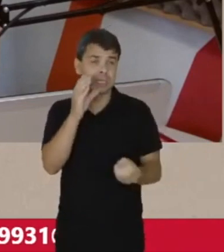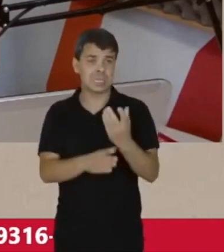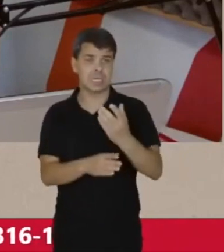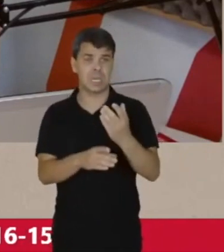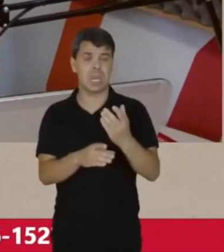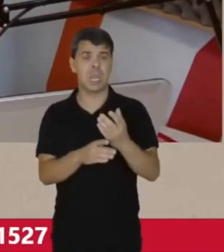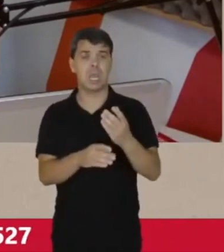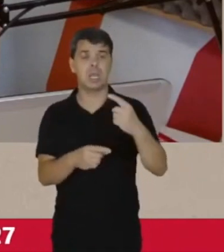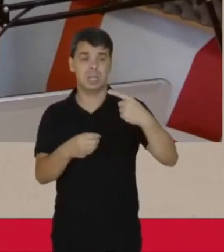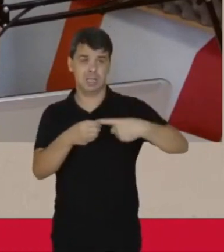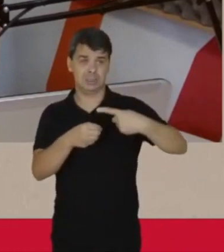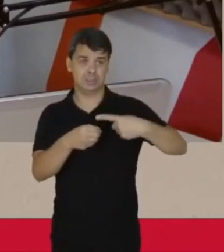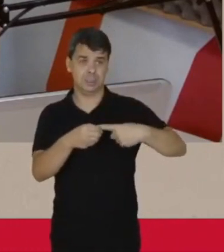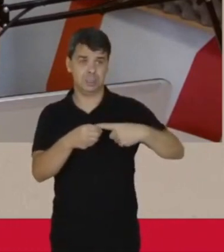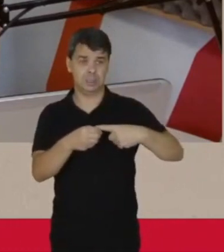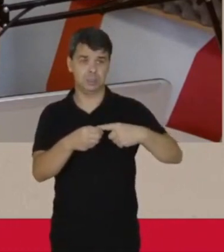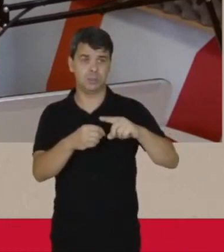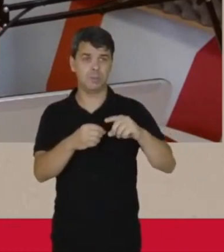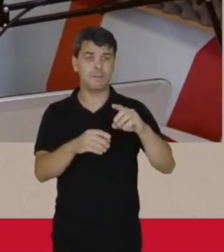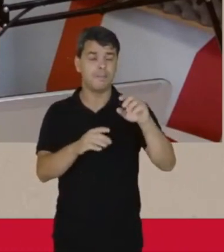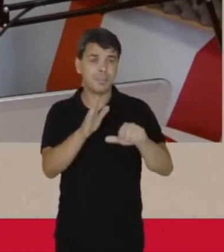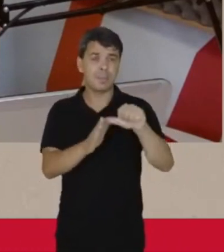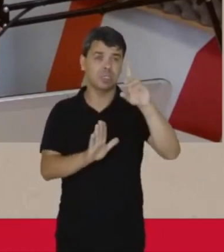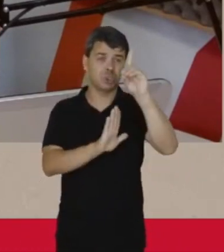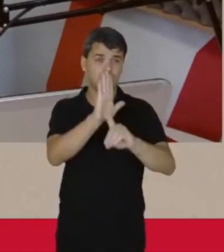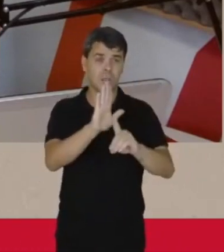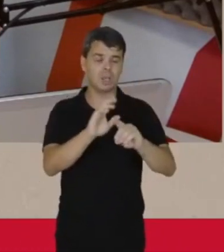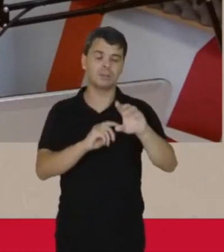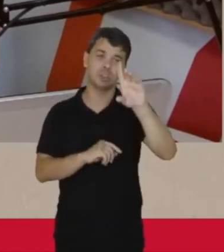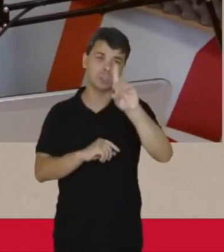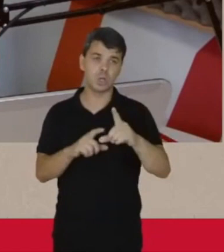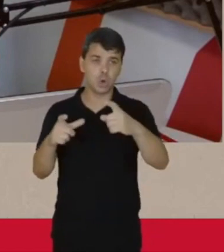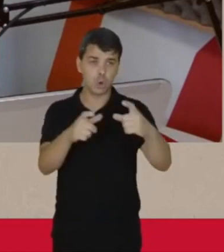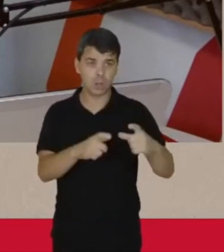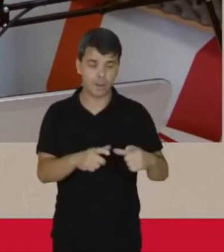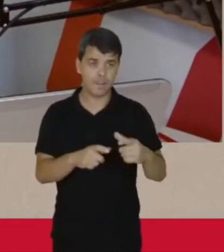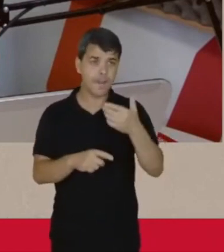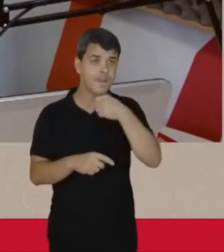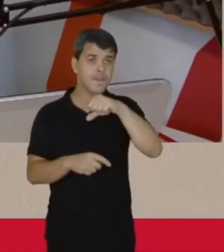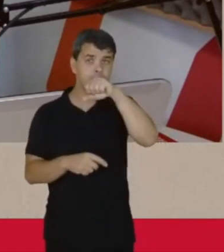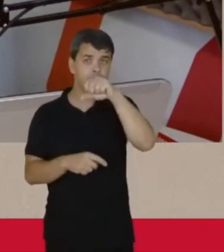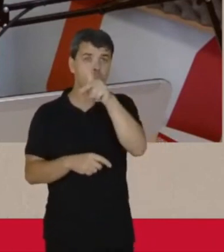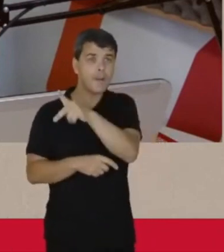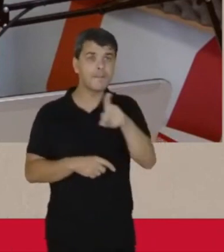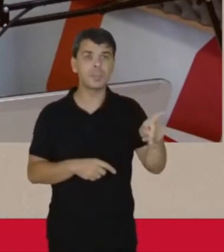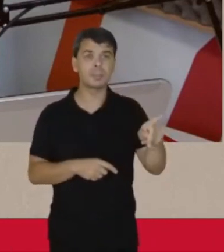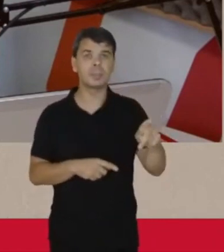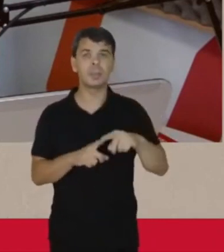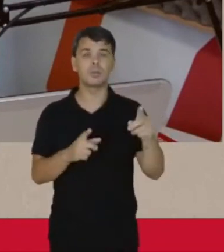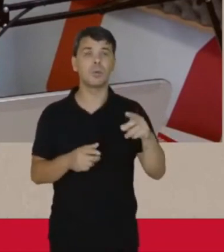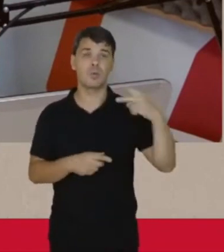cidade do interior o primeiro diretório do Partido dos Trabalhadores. E que minha mãe foi a presidente, inclusive minha mãe